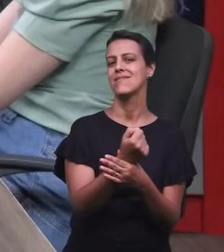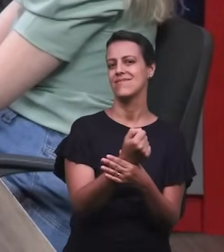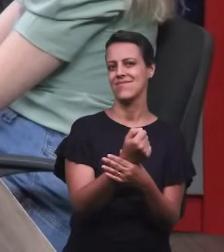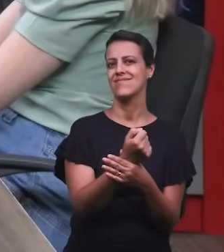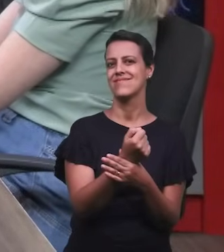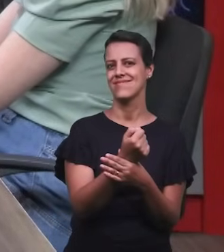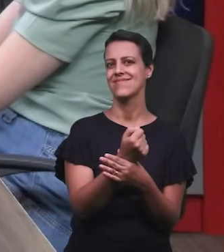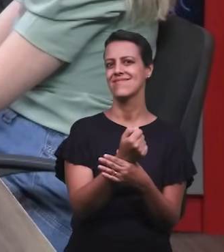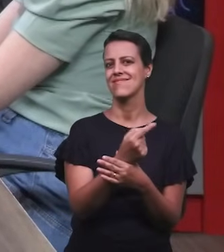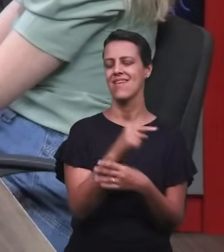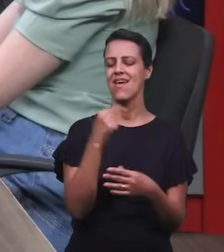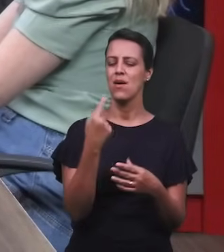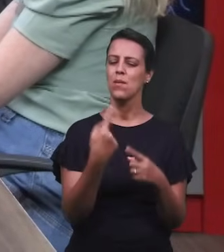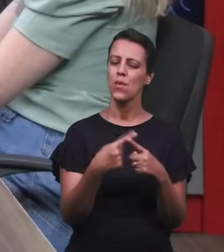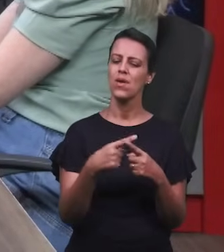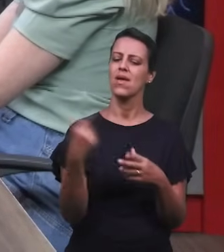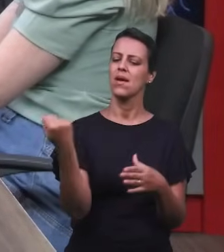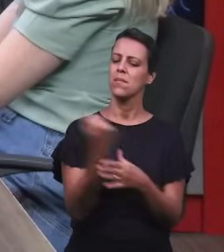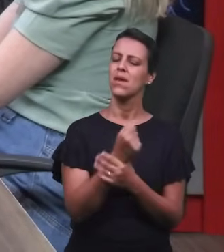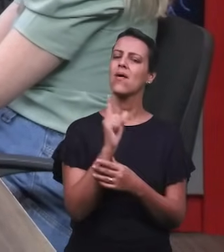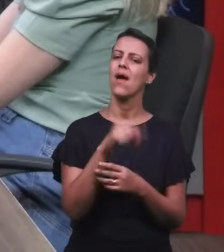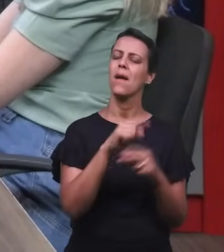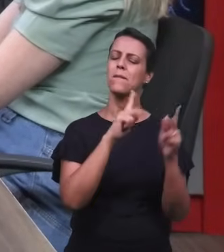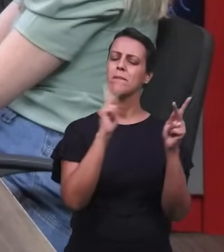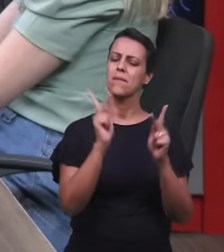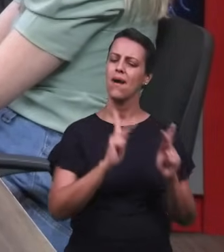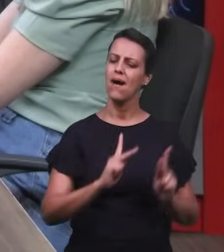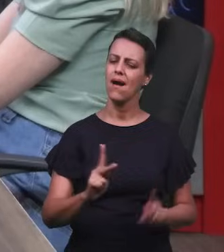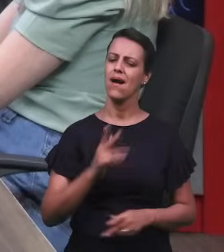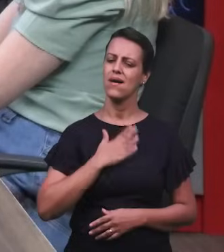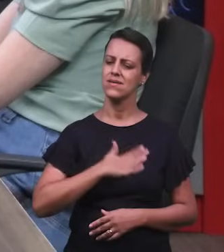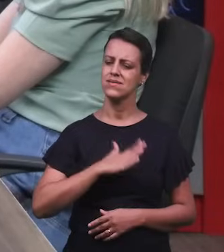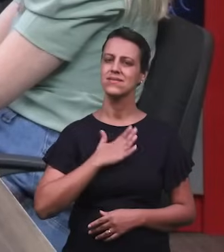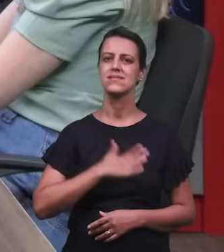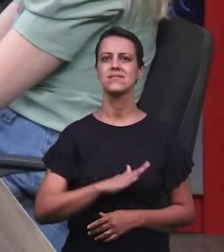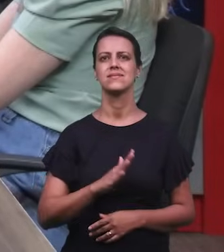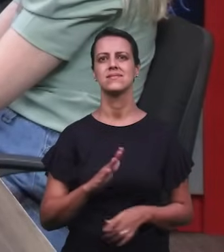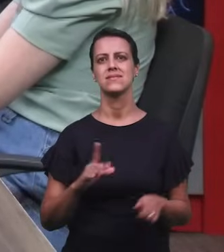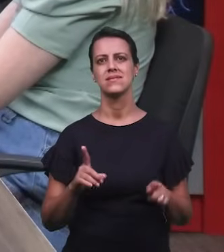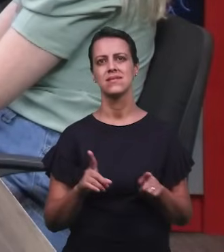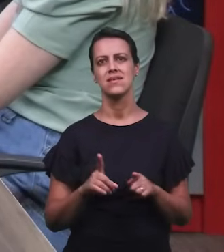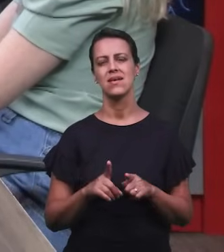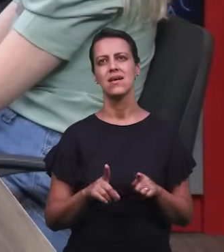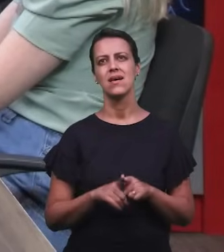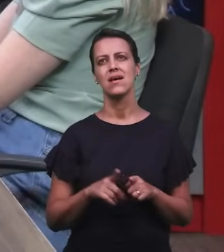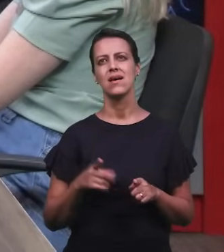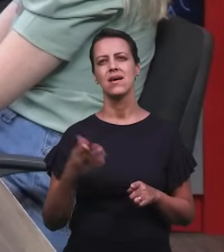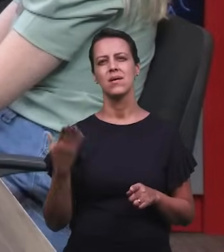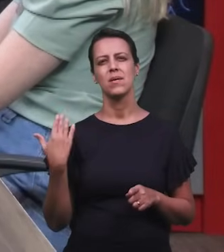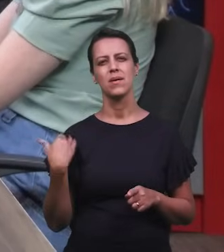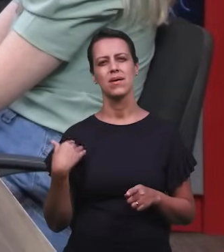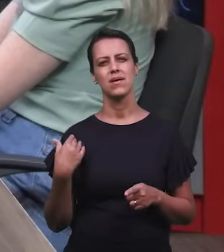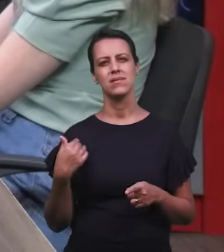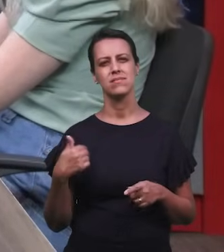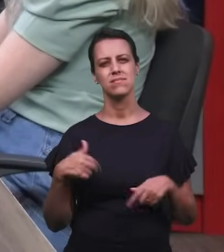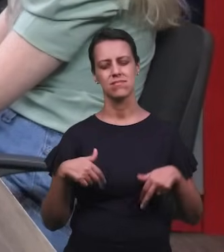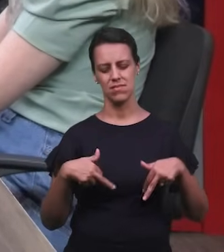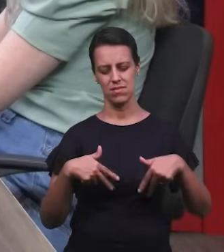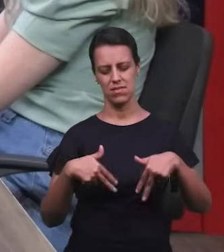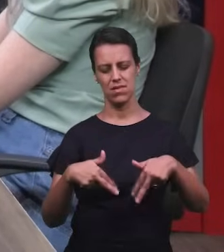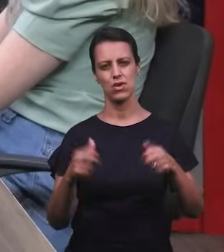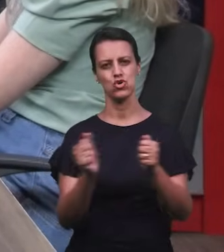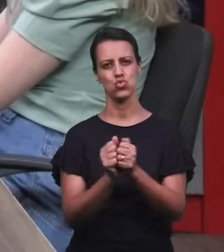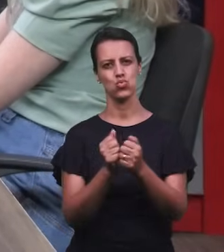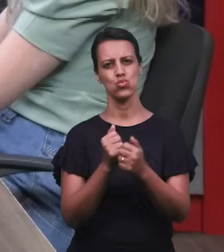Né? Pacífico, aquele momento quando ele caminhava com Ló, e